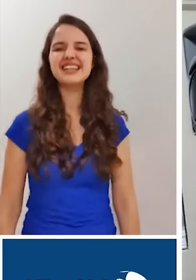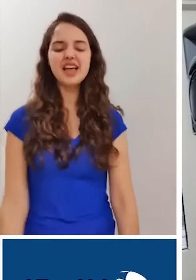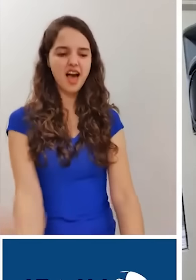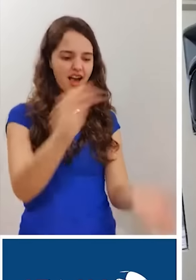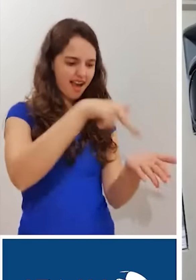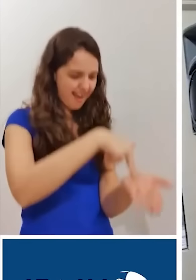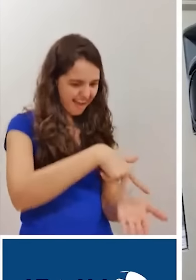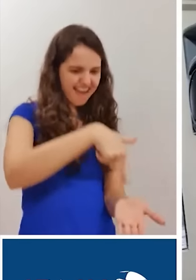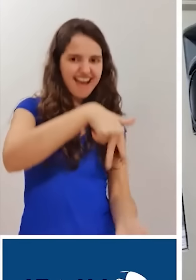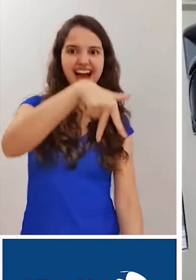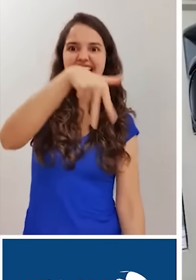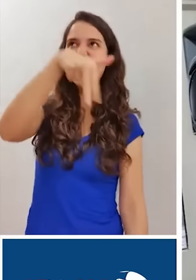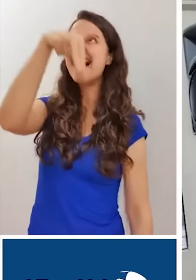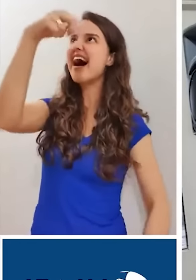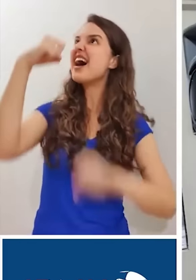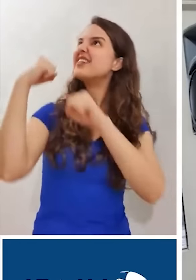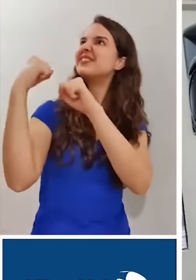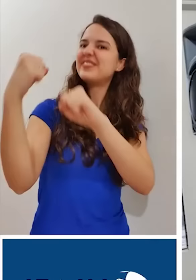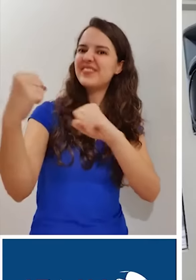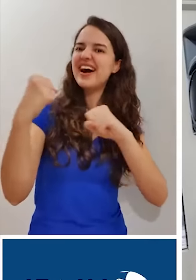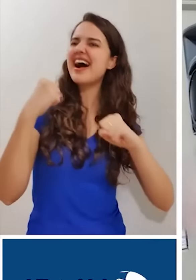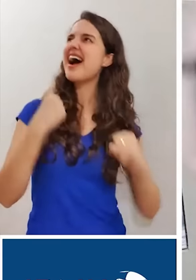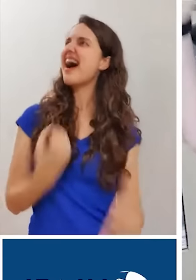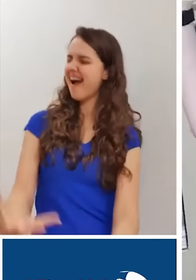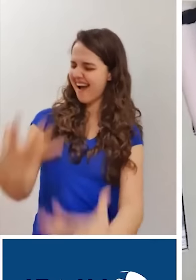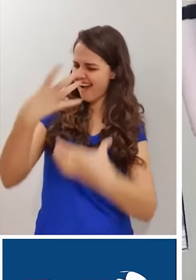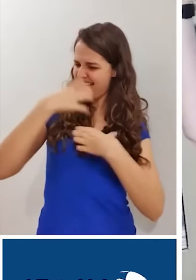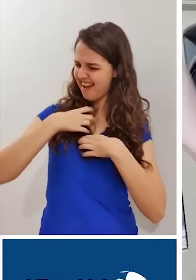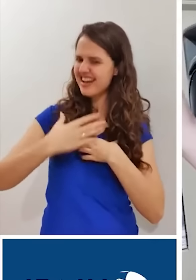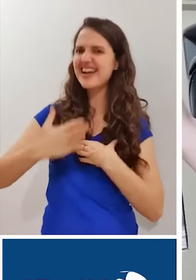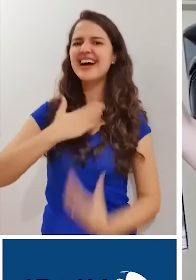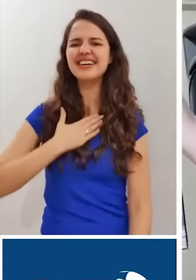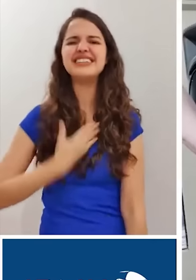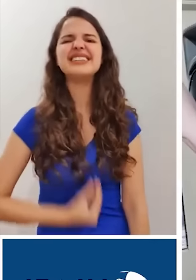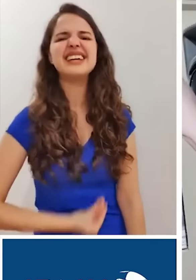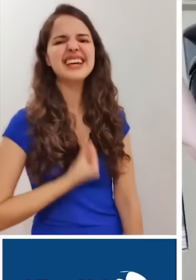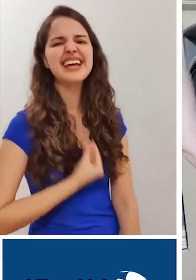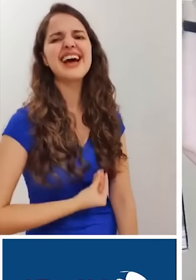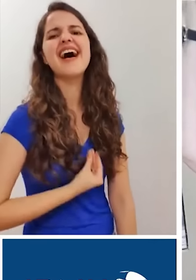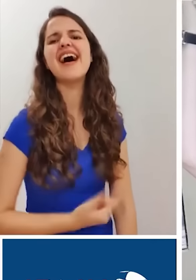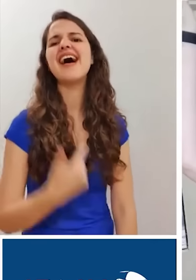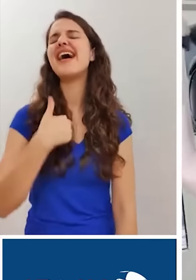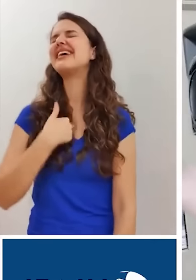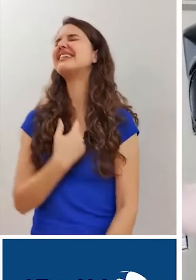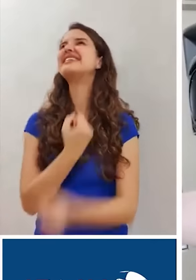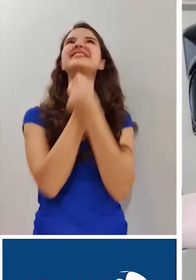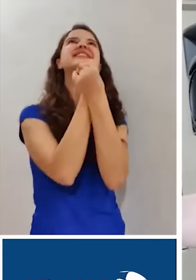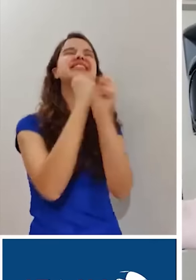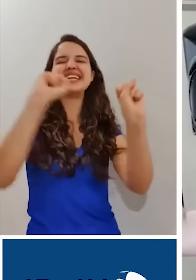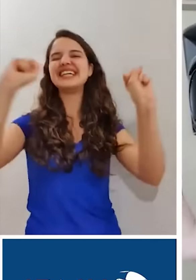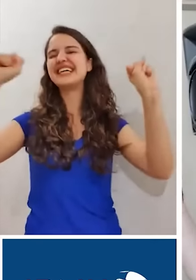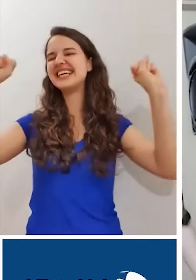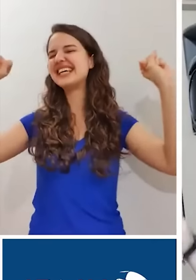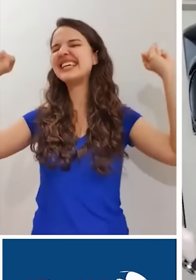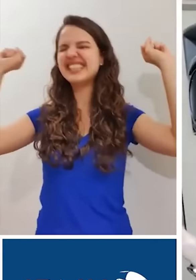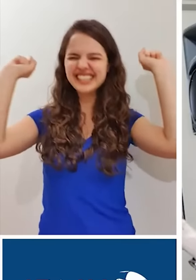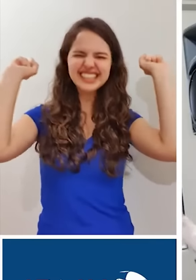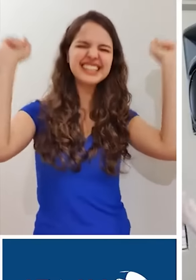Ressurreição é vivo em mim sou livre em nome de